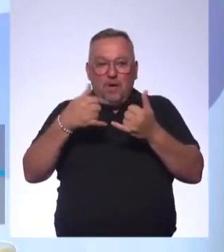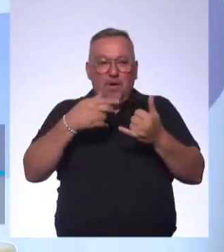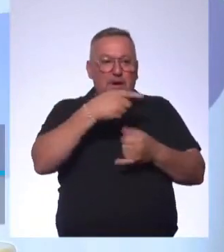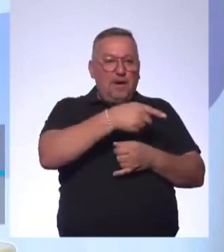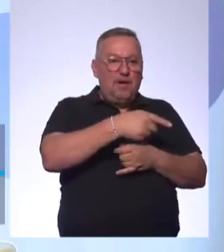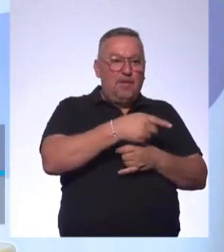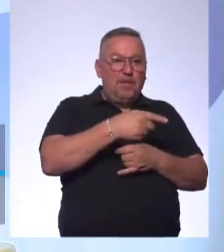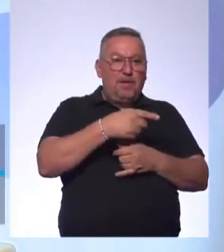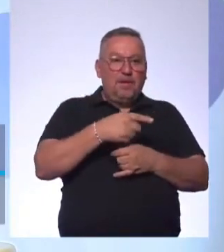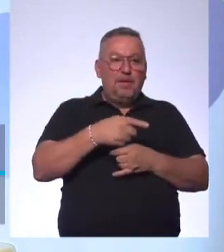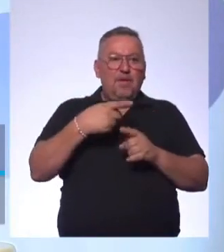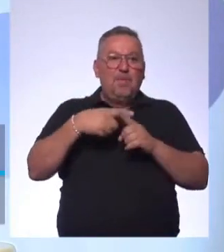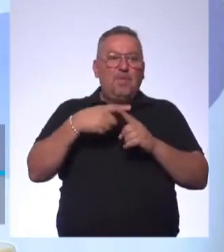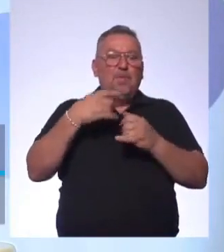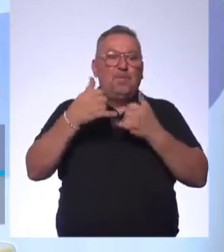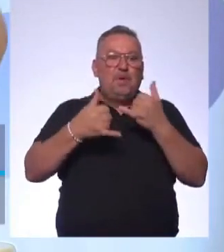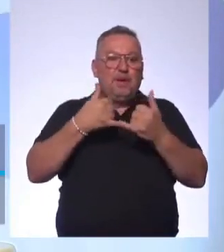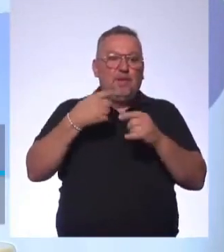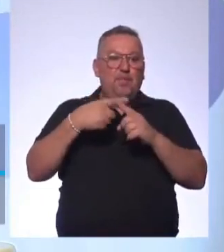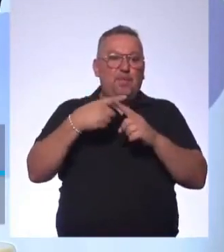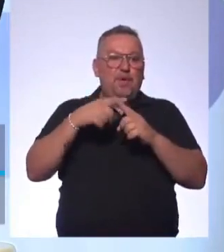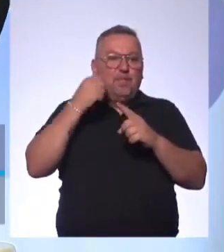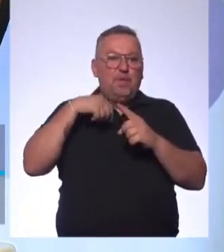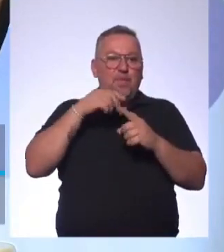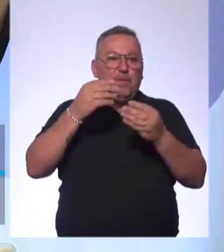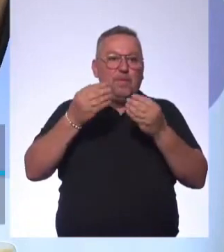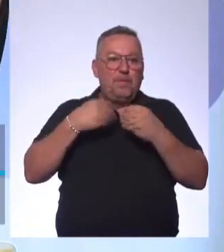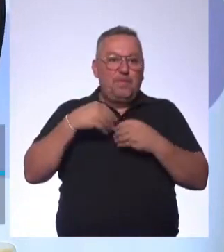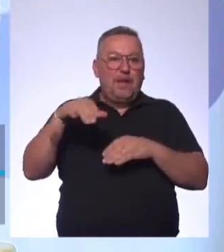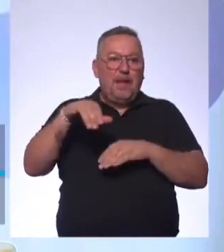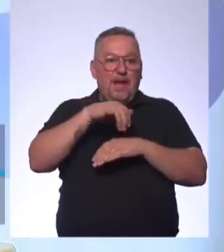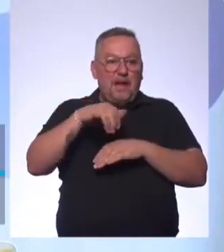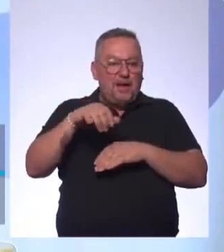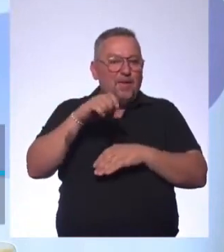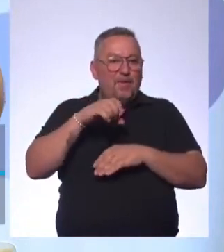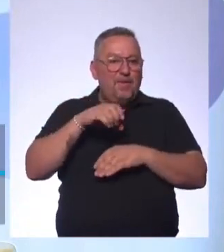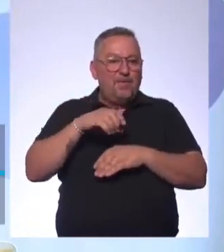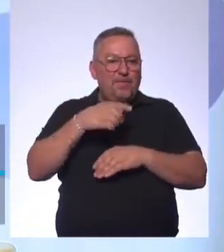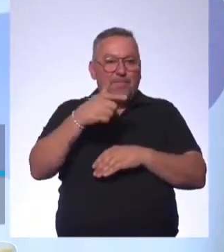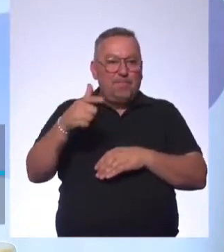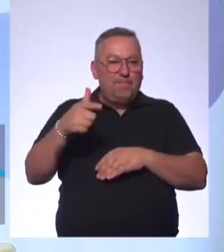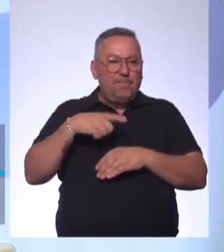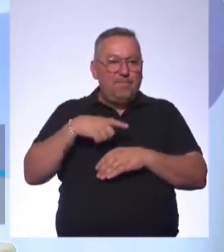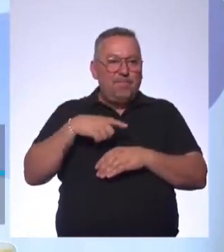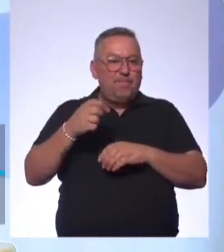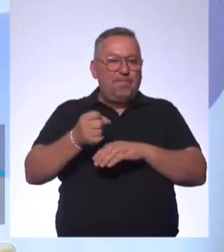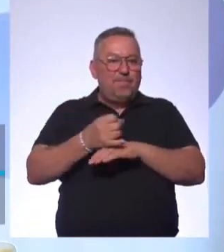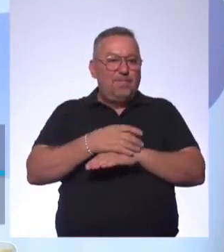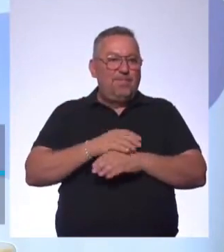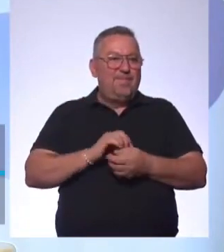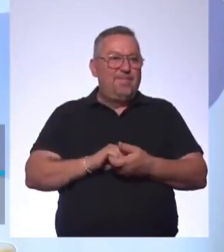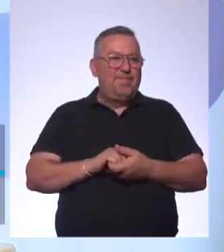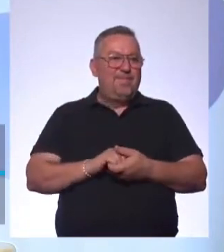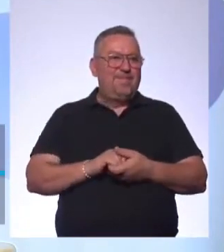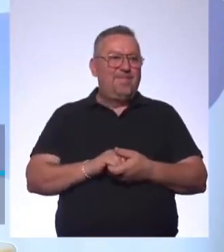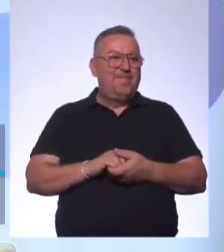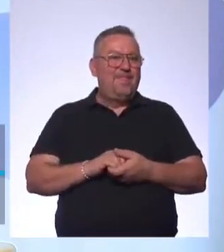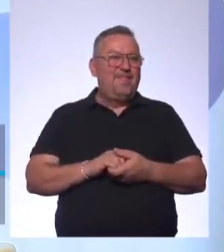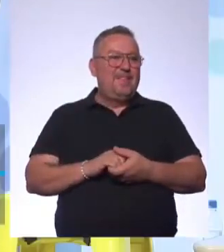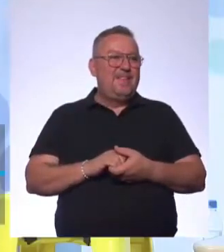brincar com esse? É que no caso do brinquedo eu não posso dizer que minha mãe me dava um monte de carrinho quando eu era criança. Ela não tinha esse apego emocional, não.